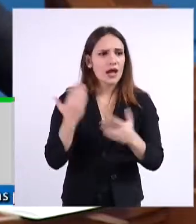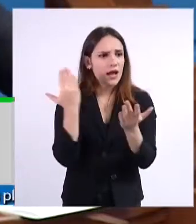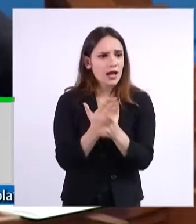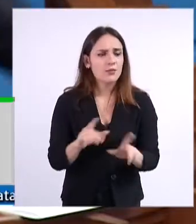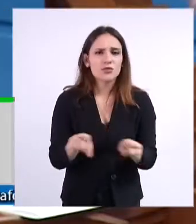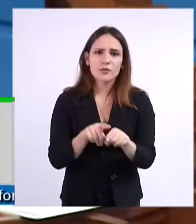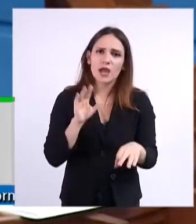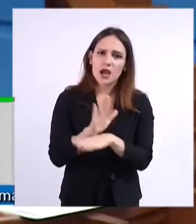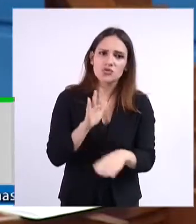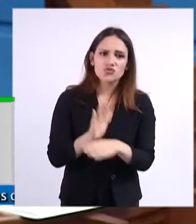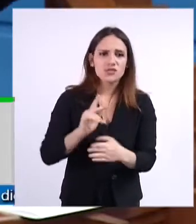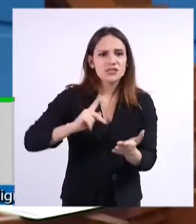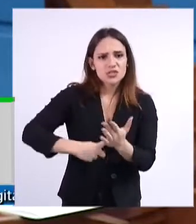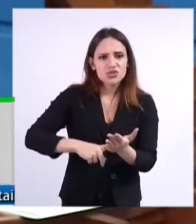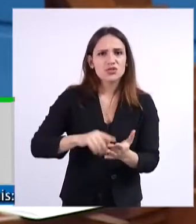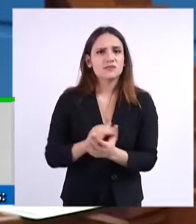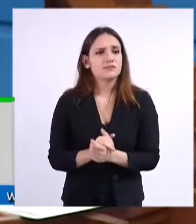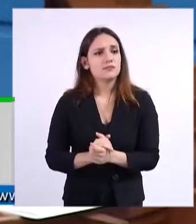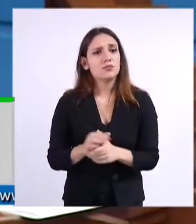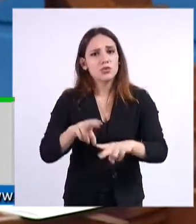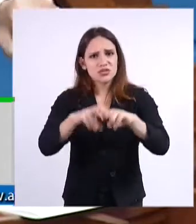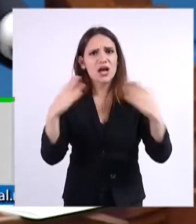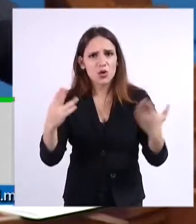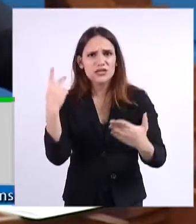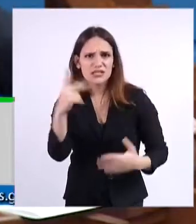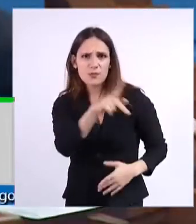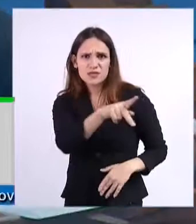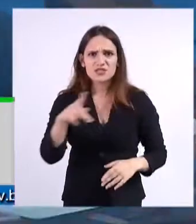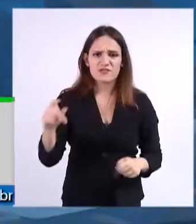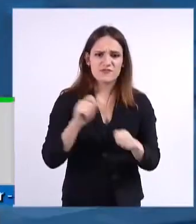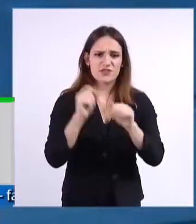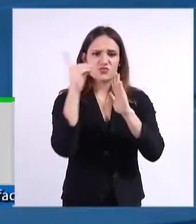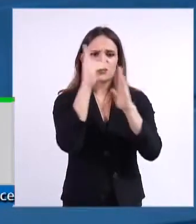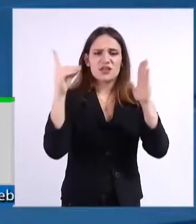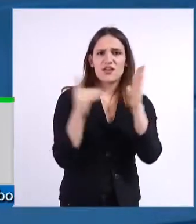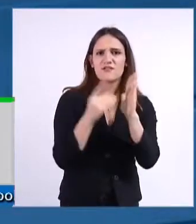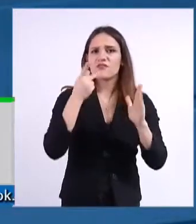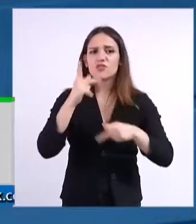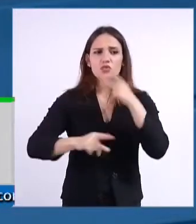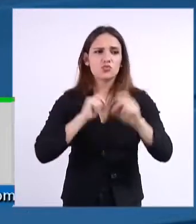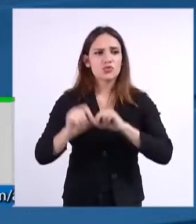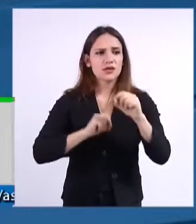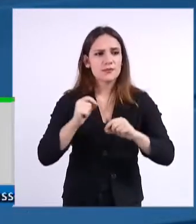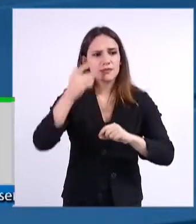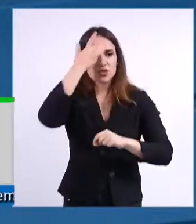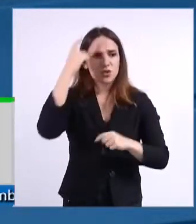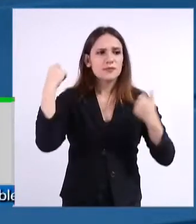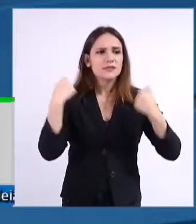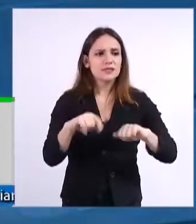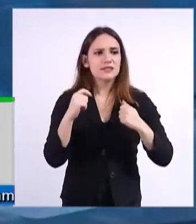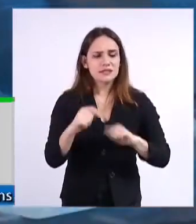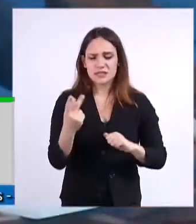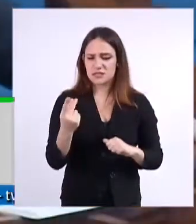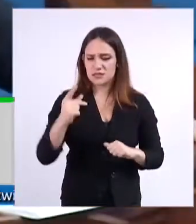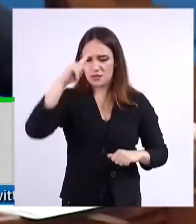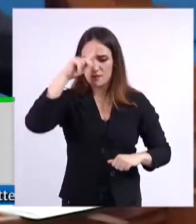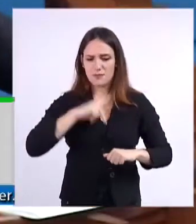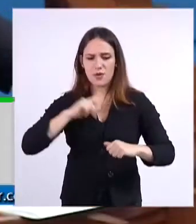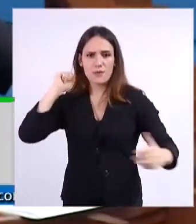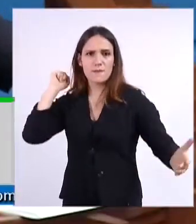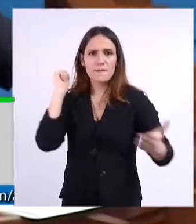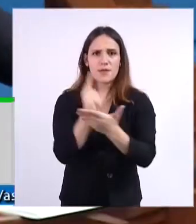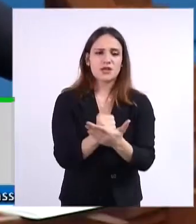contribuição sindical e agora o seu presidente fez um decreto que os trabalhadores vão ter que contribuir pessoalmente